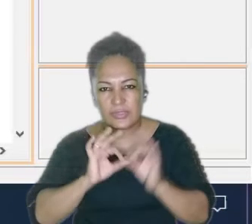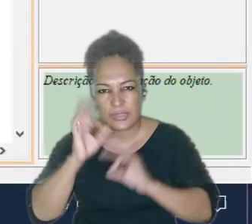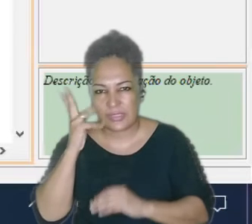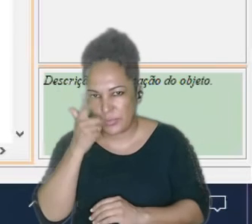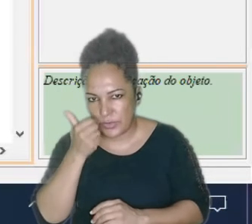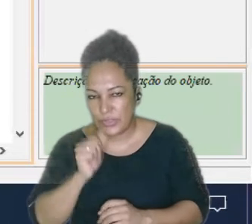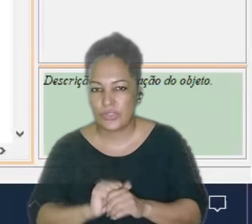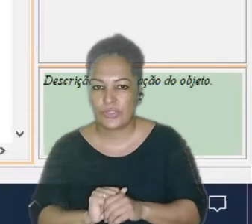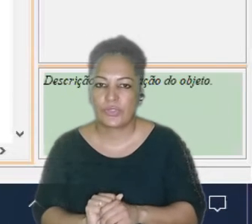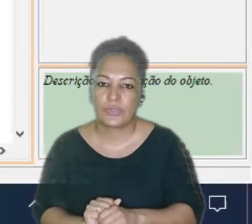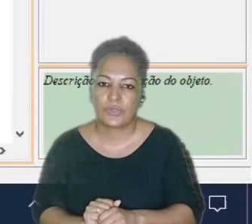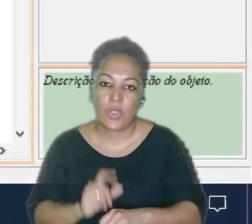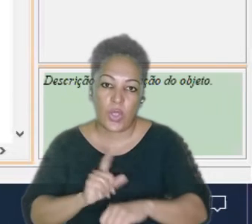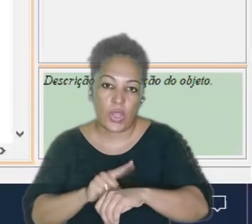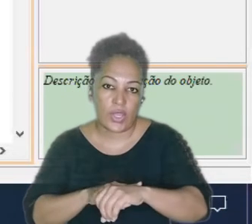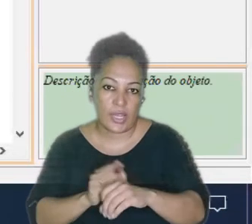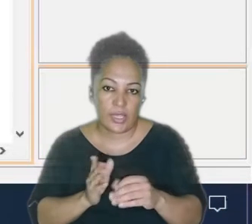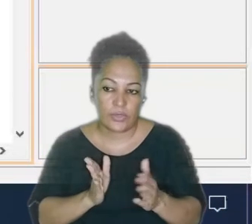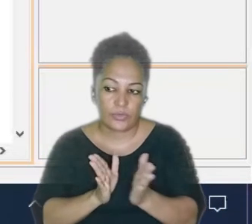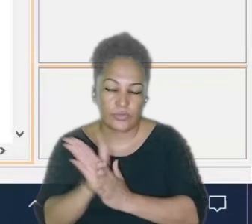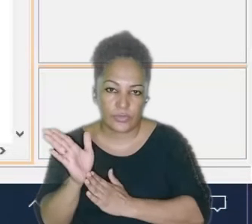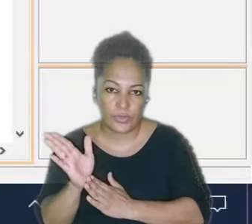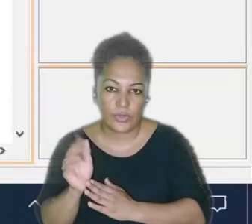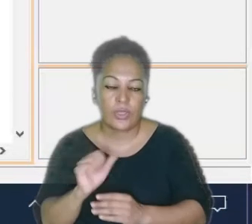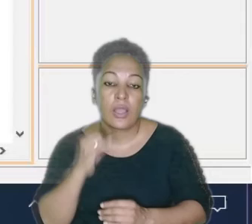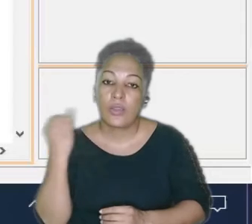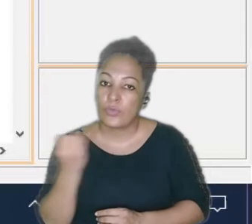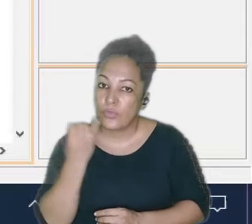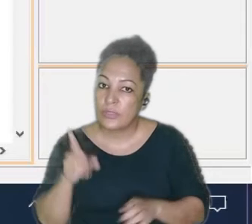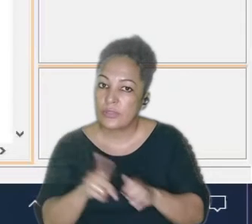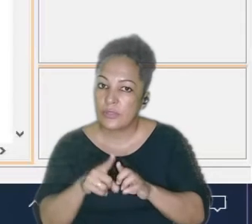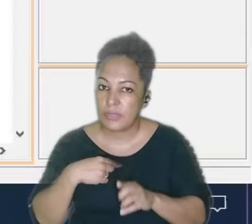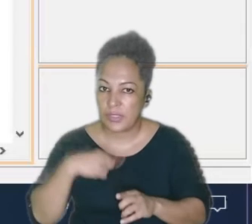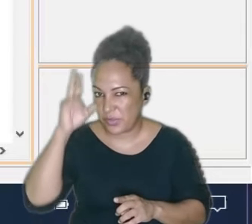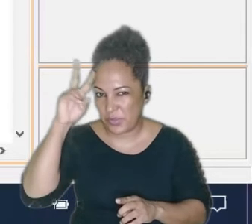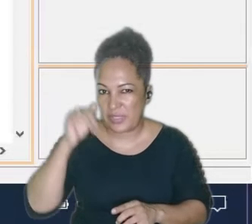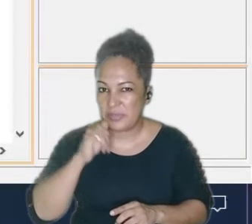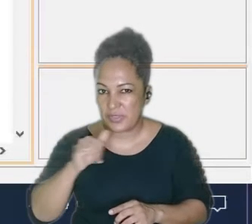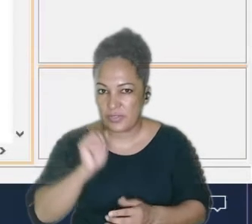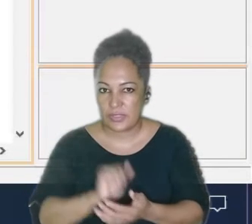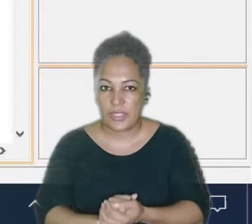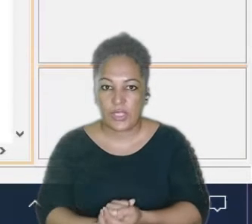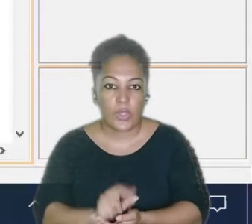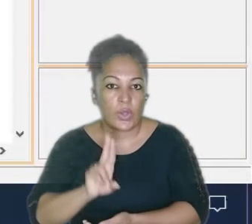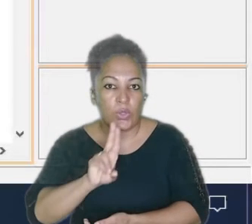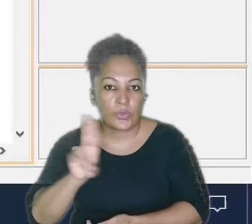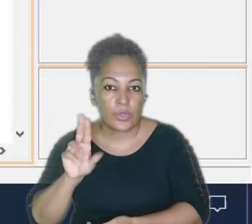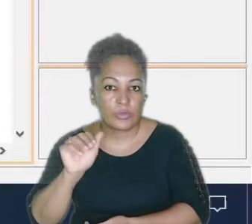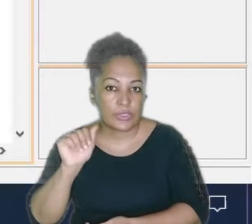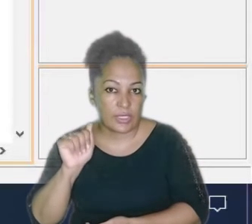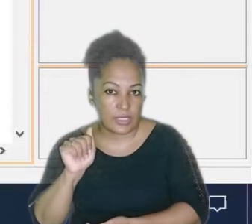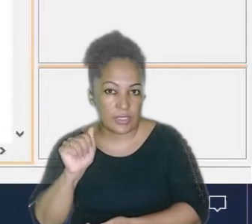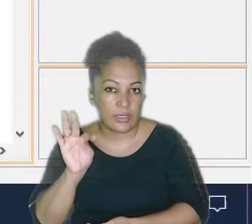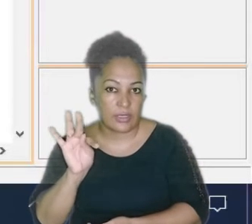Vamos fazer isso bonitinho? Horário, underline, partida. Ah, tá, informação muito importante que eu não lembro se eu falei. Nome de atributo não